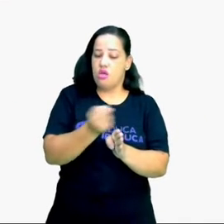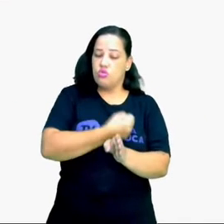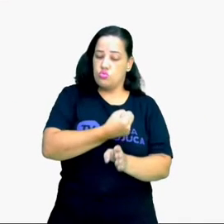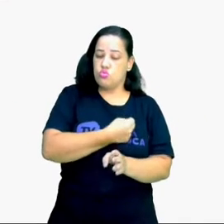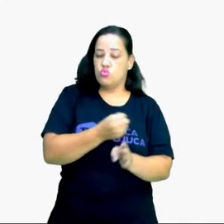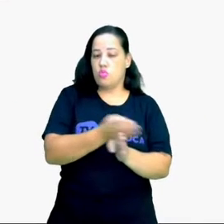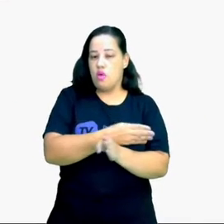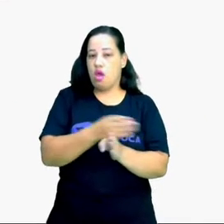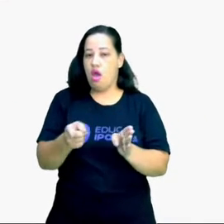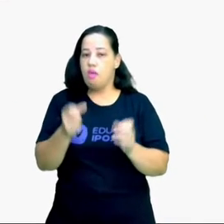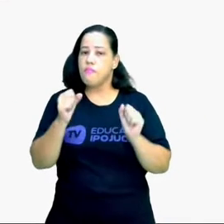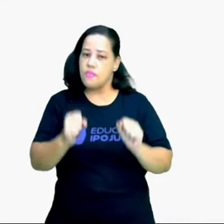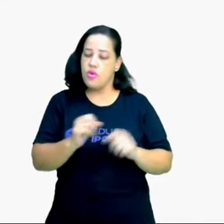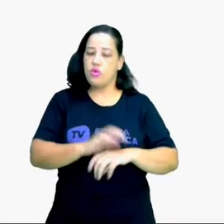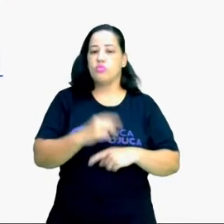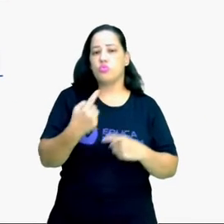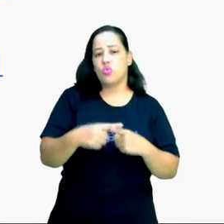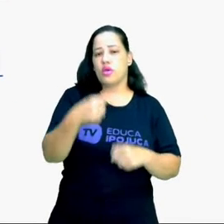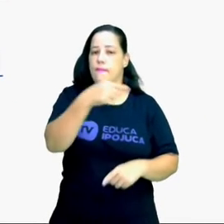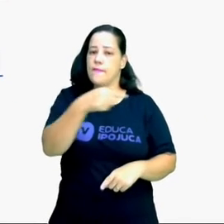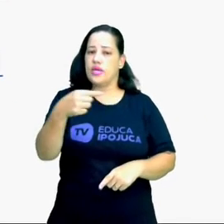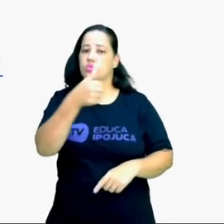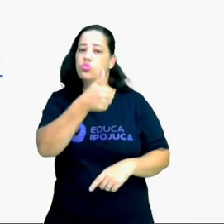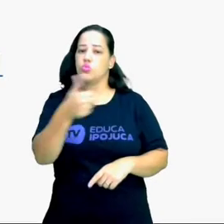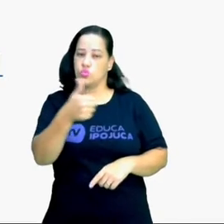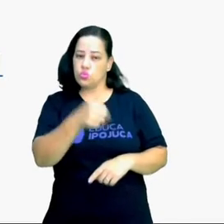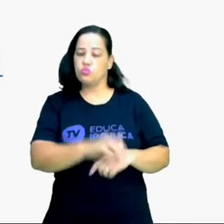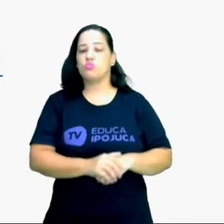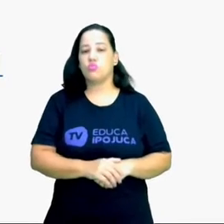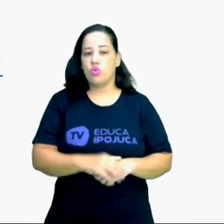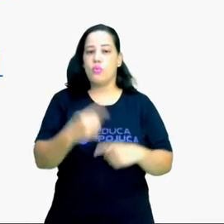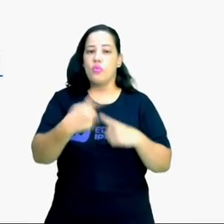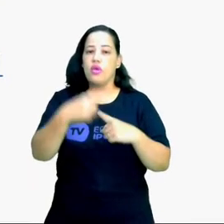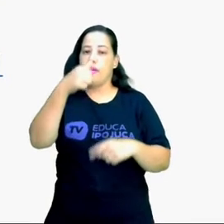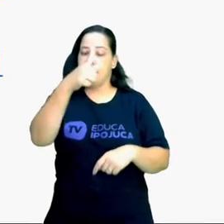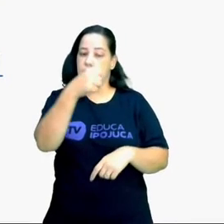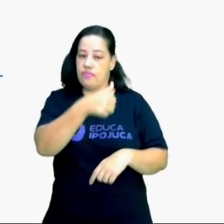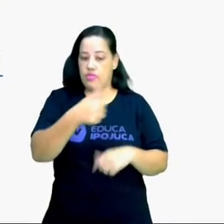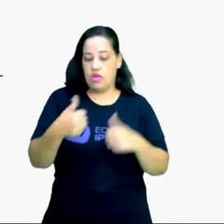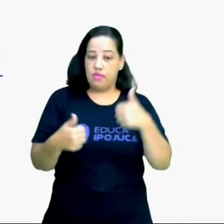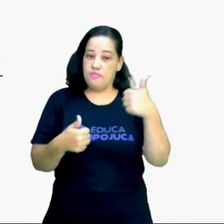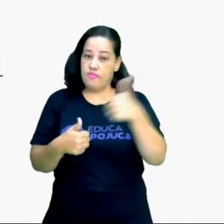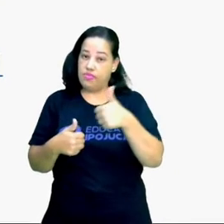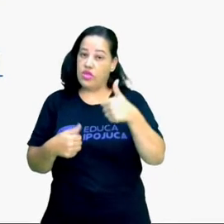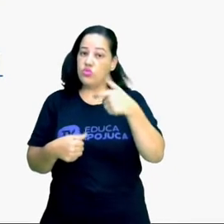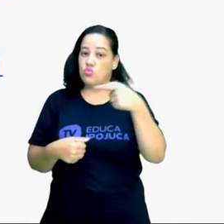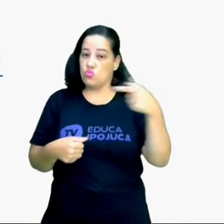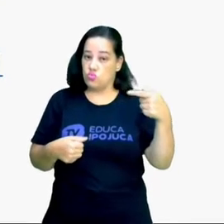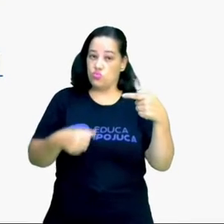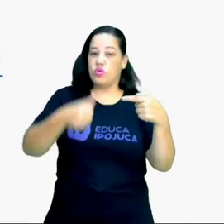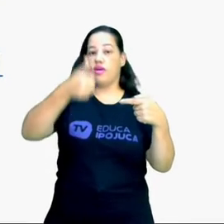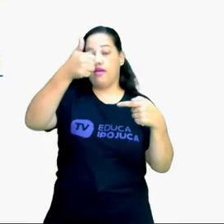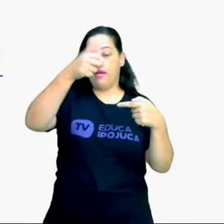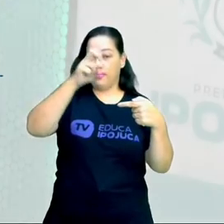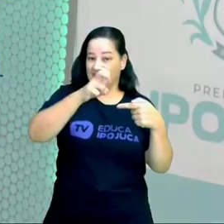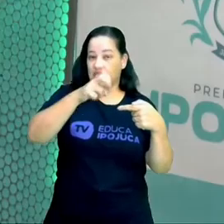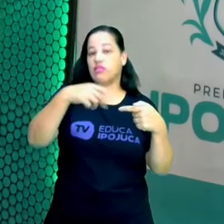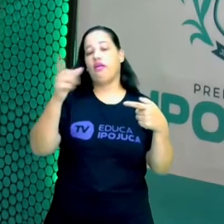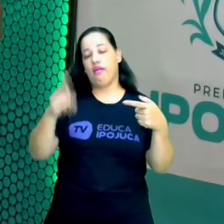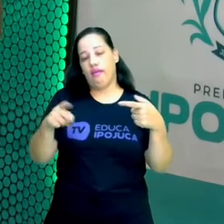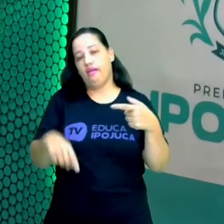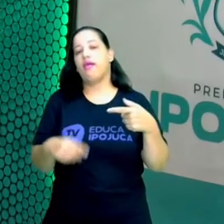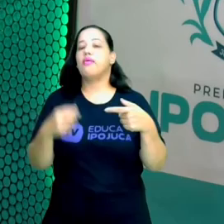quê? É menos 1. Pois menos 1 elevado à quinta potência é menos 1. Tudo